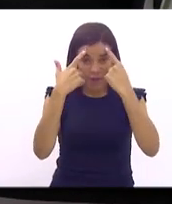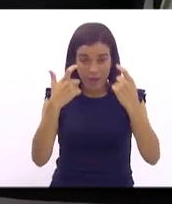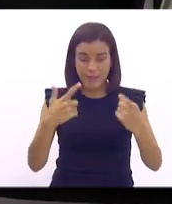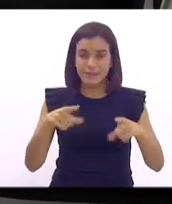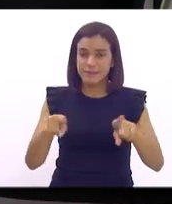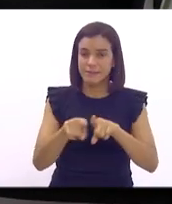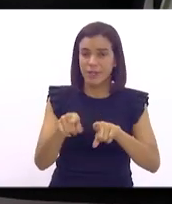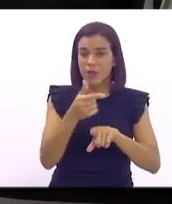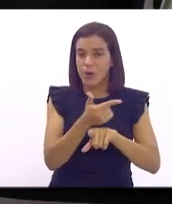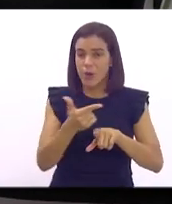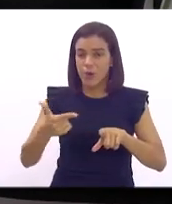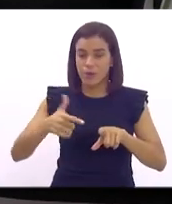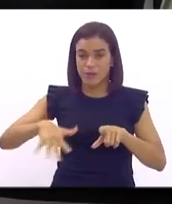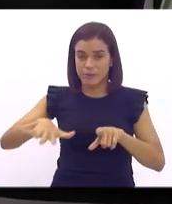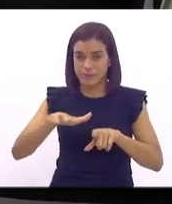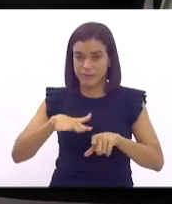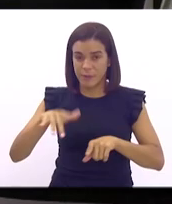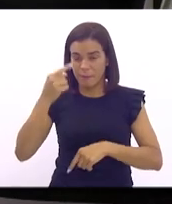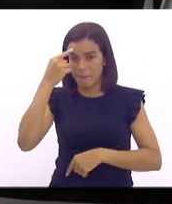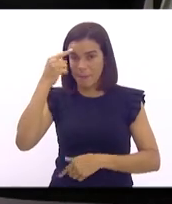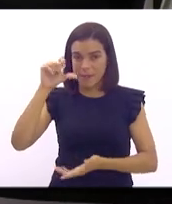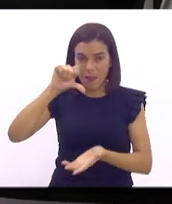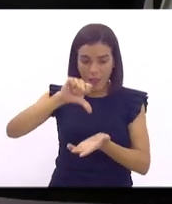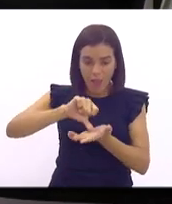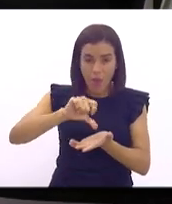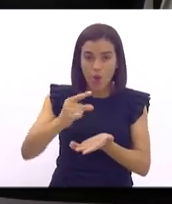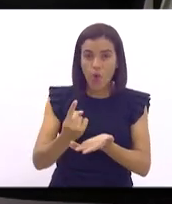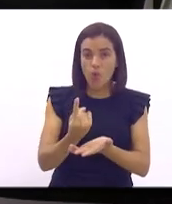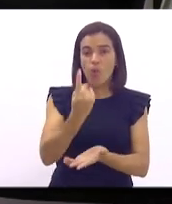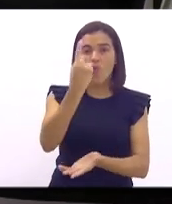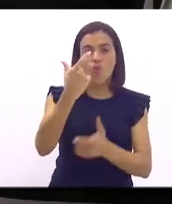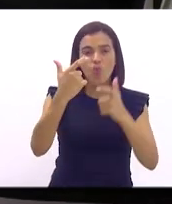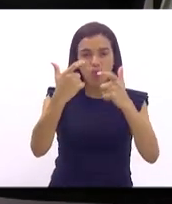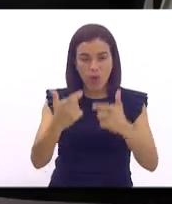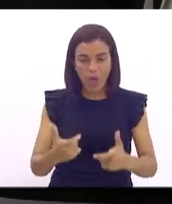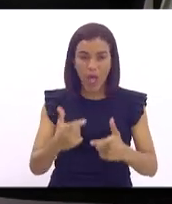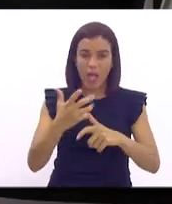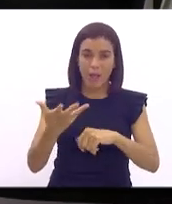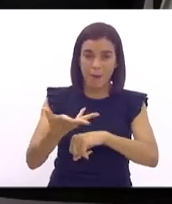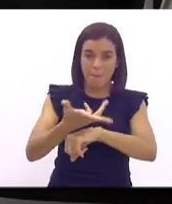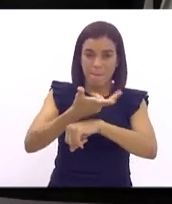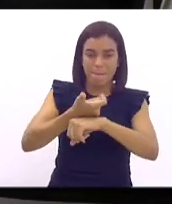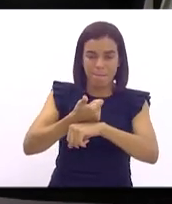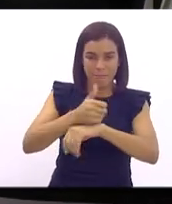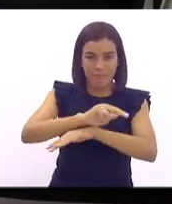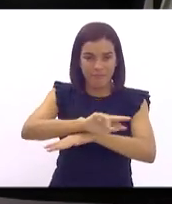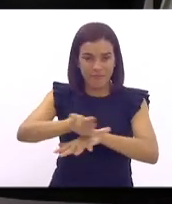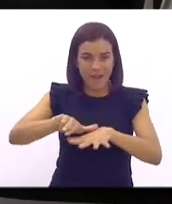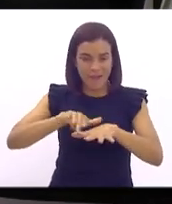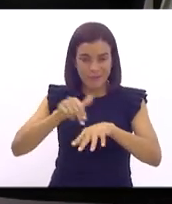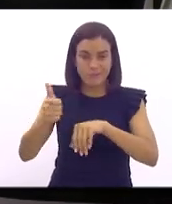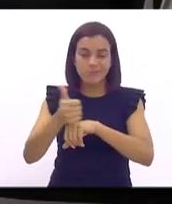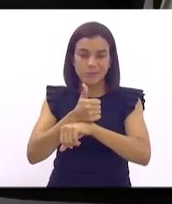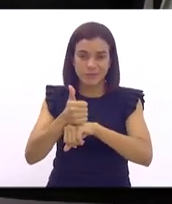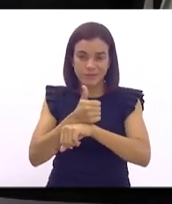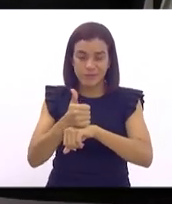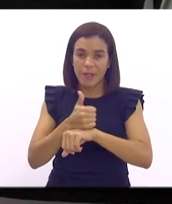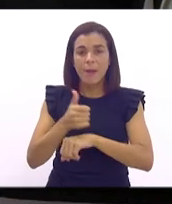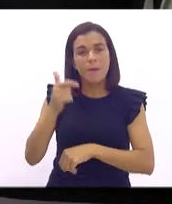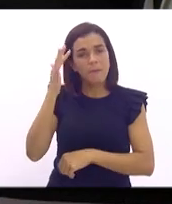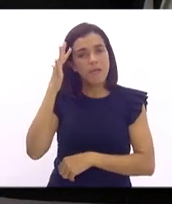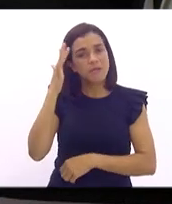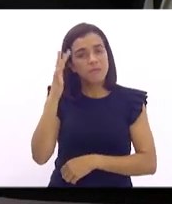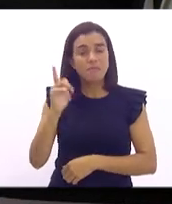casos. Então, quando a gente pensa concentrar um serviço que tenha todos os profissionais, isso também é uma coisa a se pensar, né? Porque a gente tem